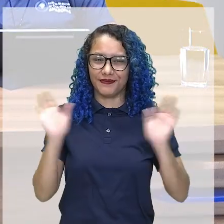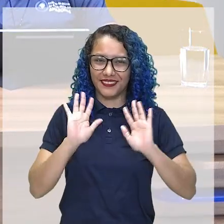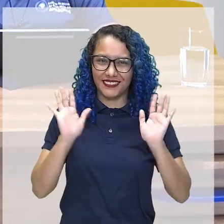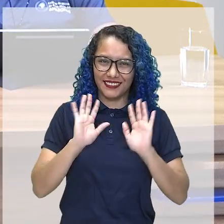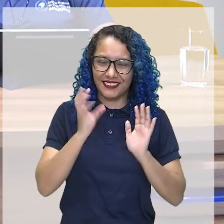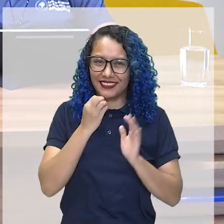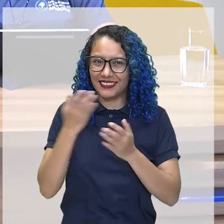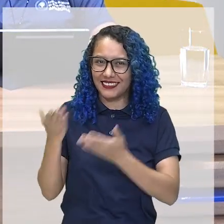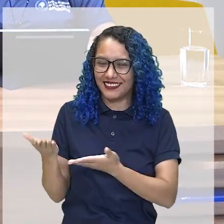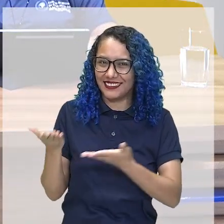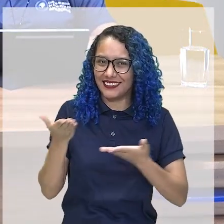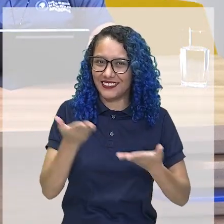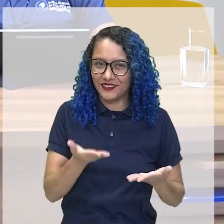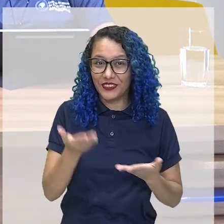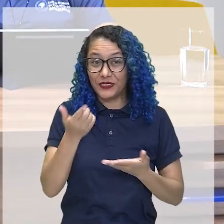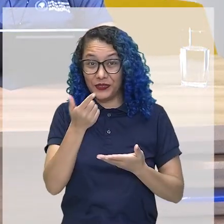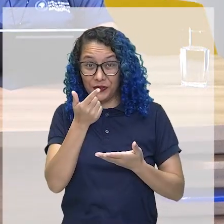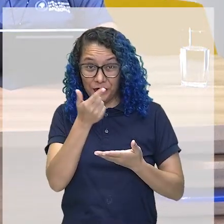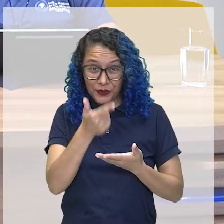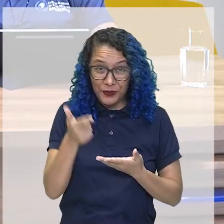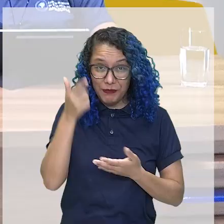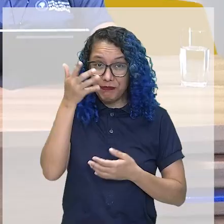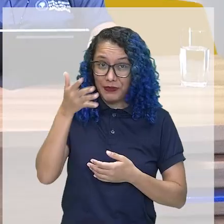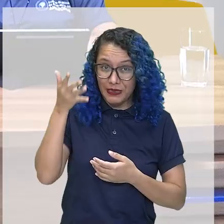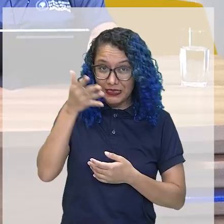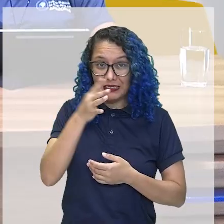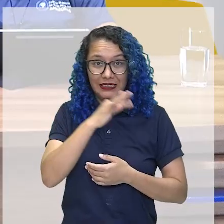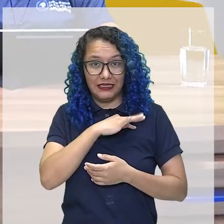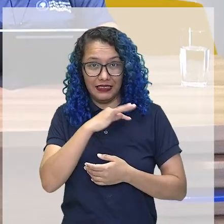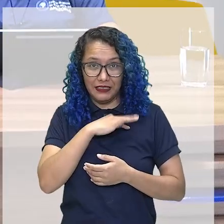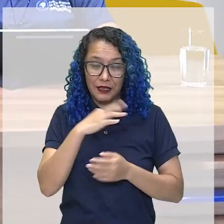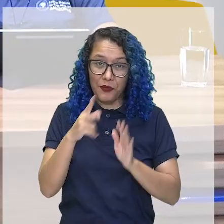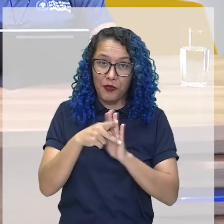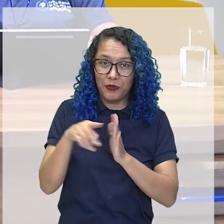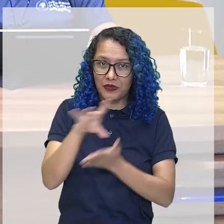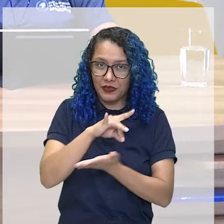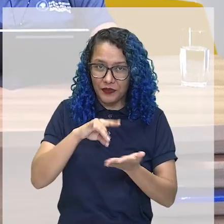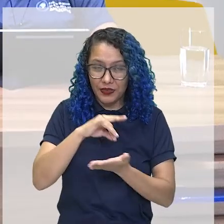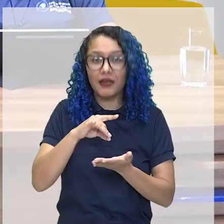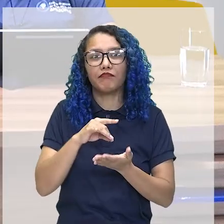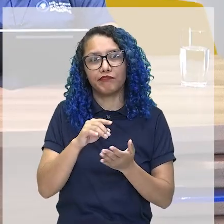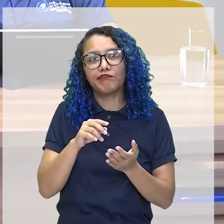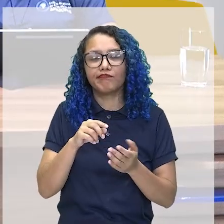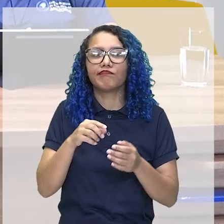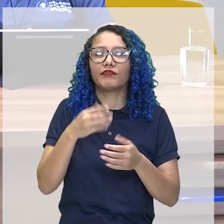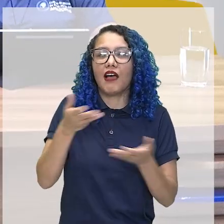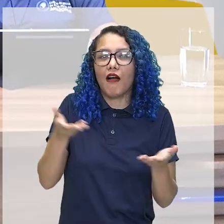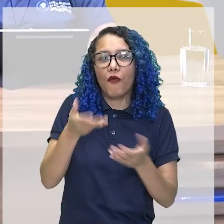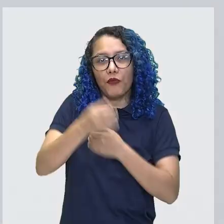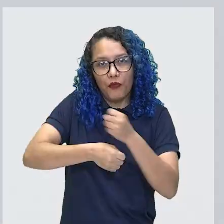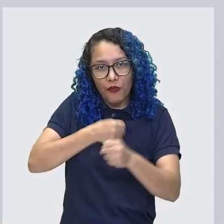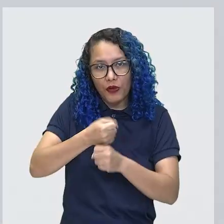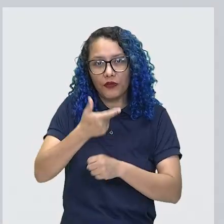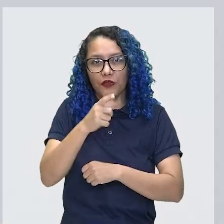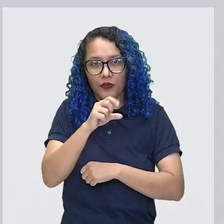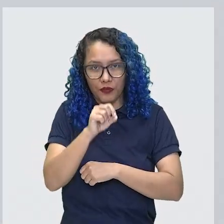Olá, professores, sejam bem-vindos a mais uma jornada técnica do CMEA desse ano